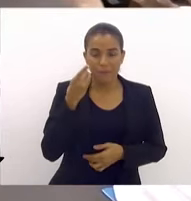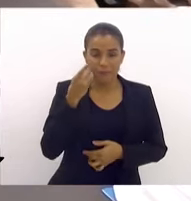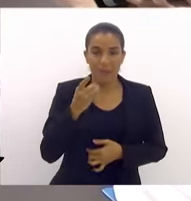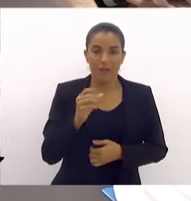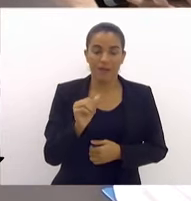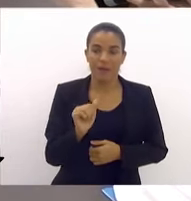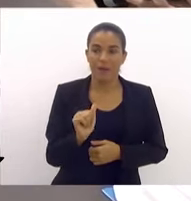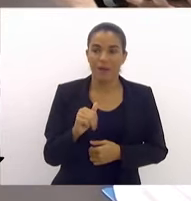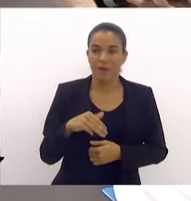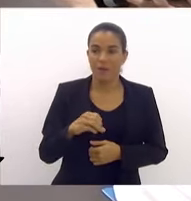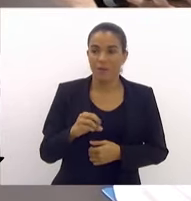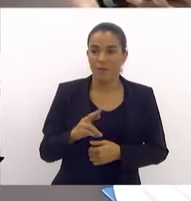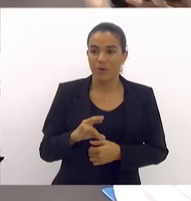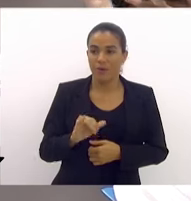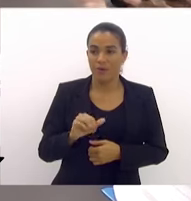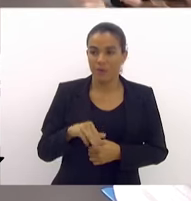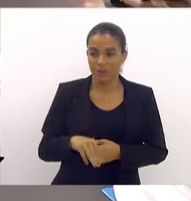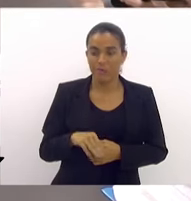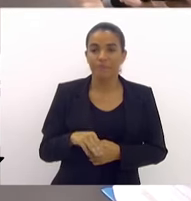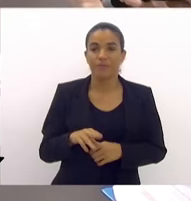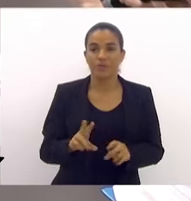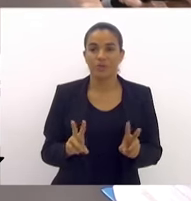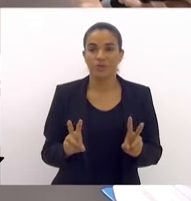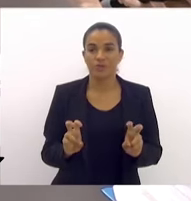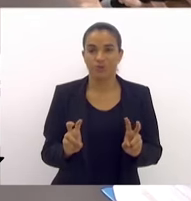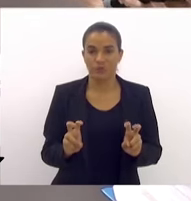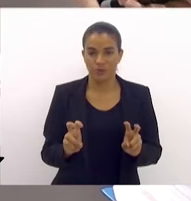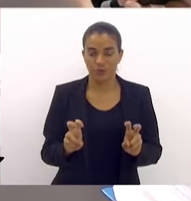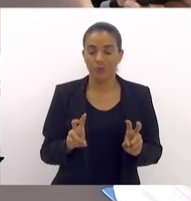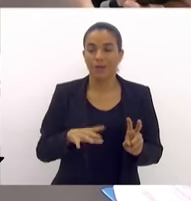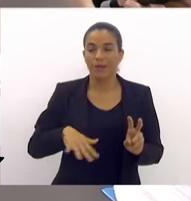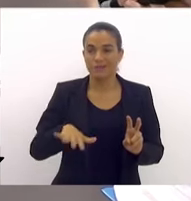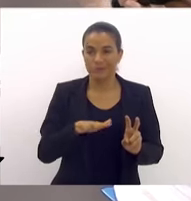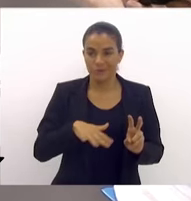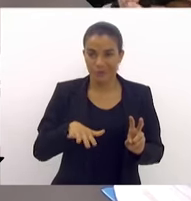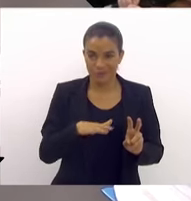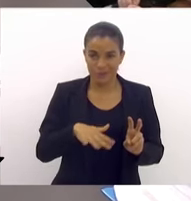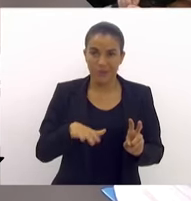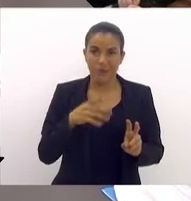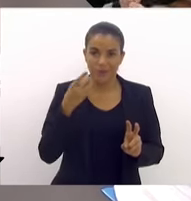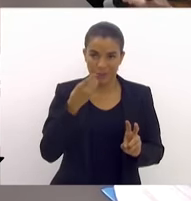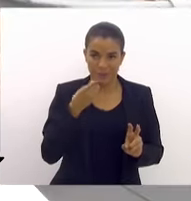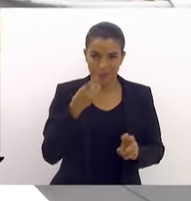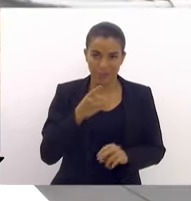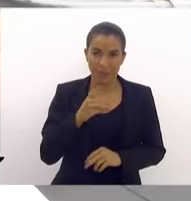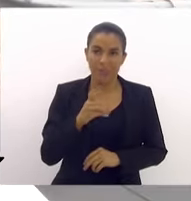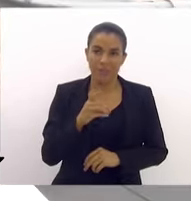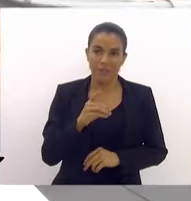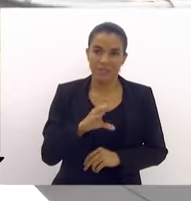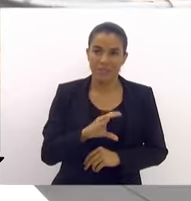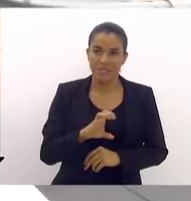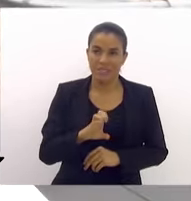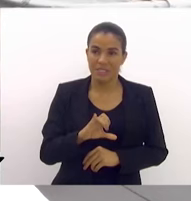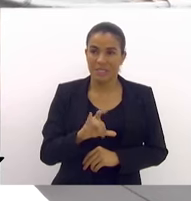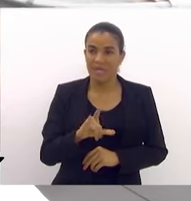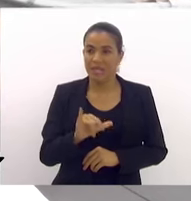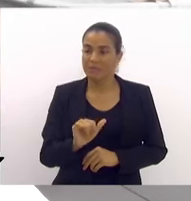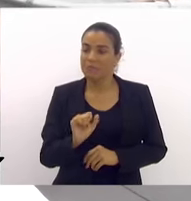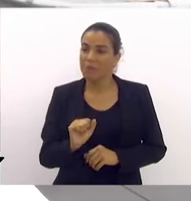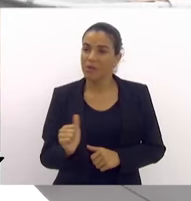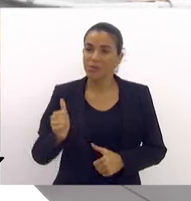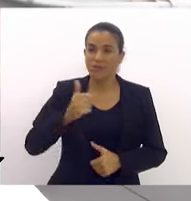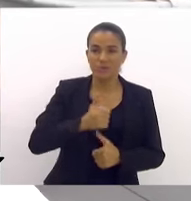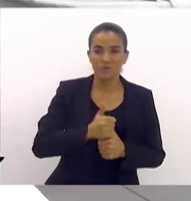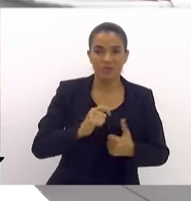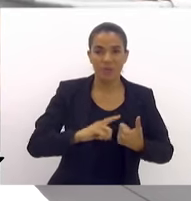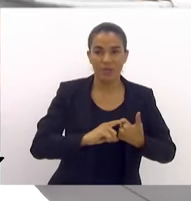rapidinho, nesse ponto que a deputada Célia levantou, que não tinha sido levantado antes por ninguém, portanto, isso é um mérito, eu acho que a gente podia substituir esse